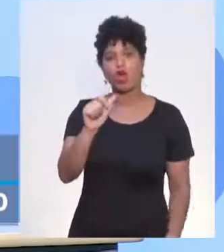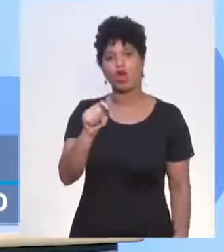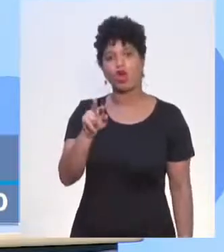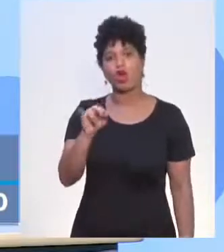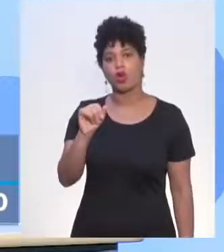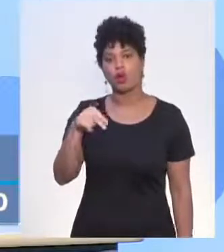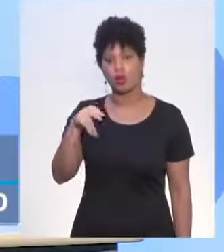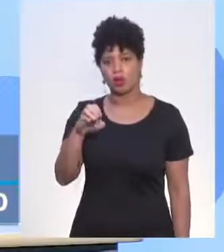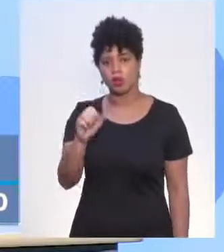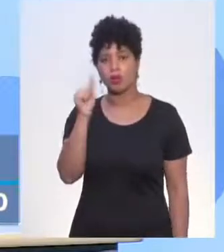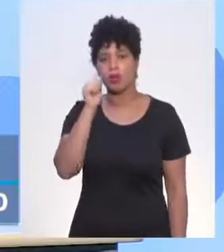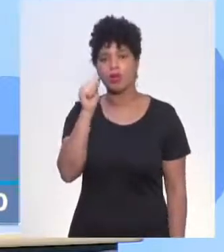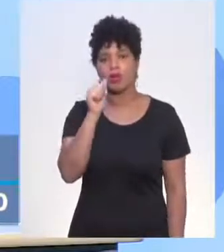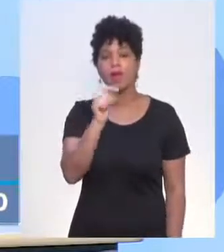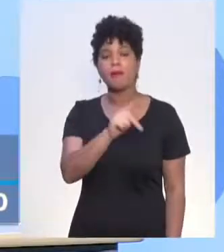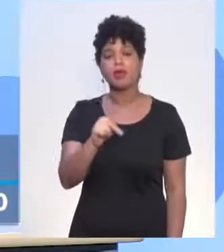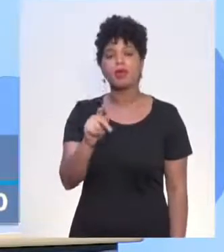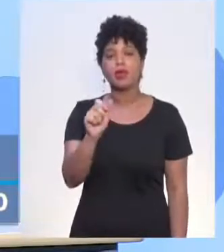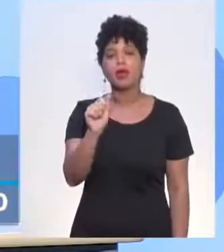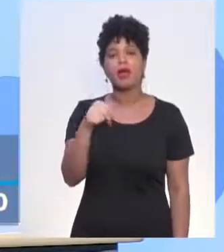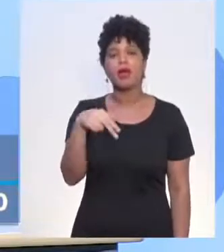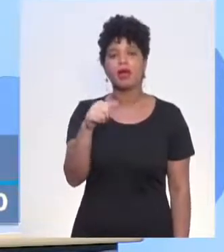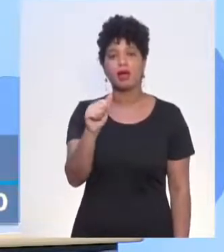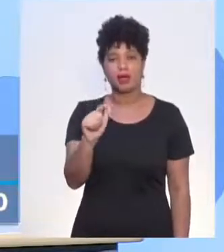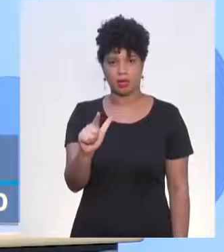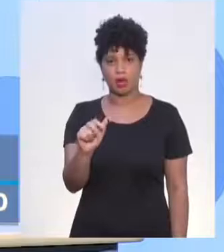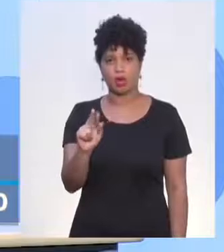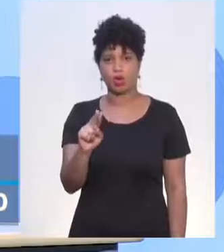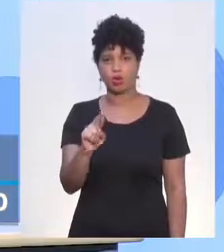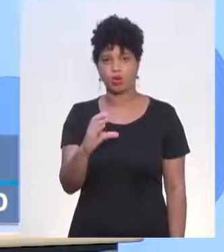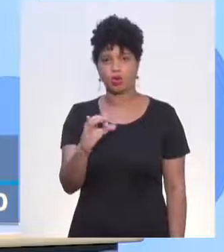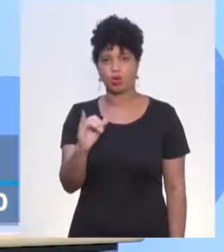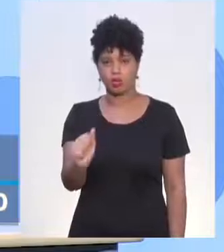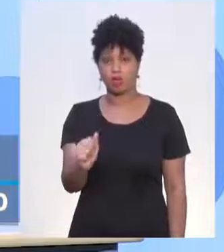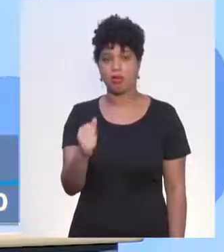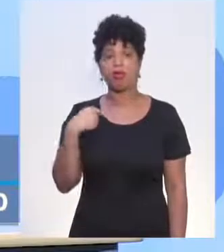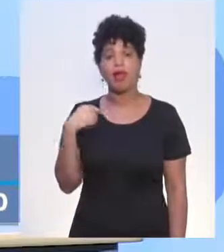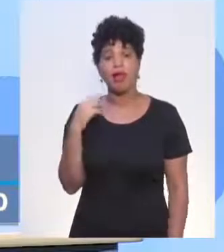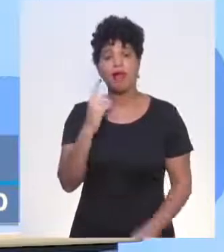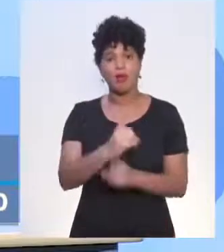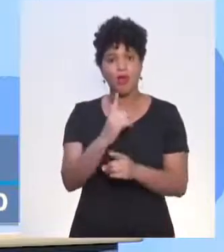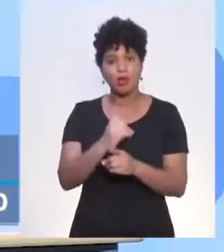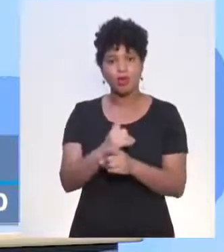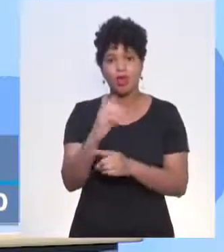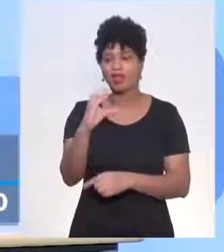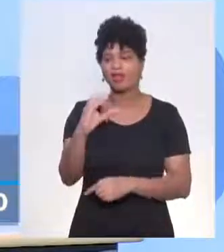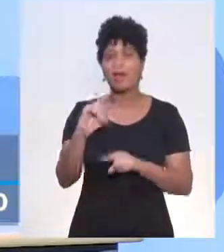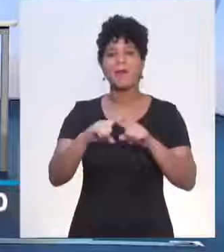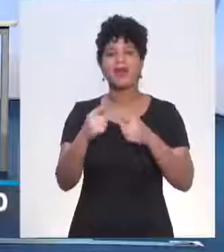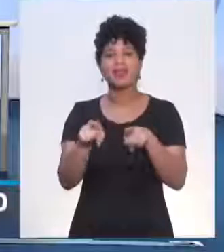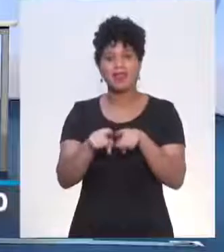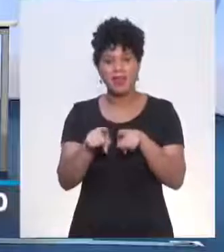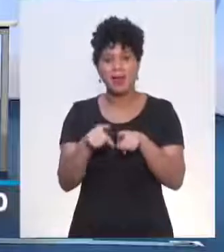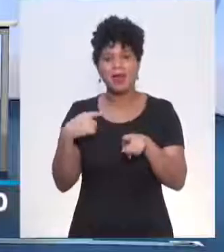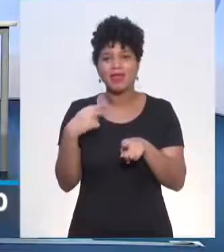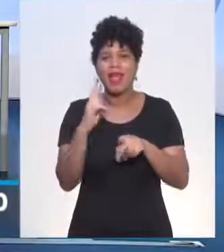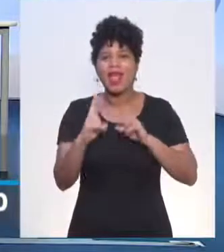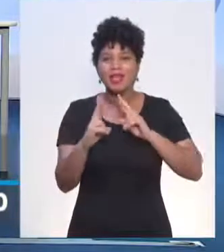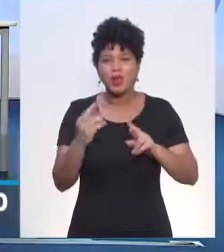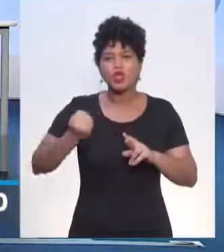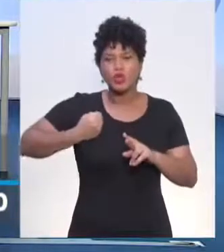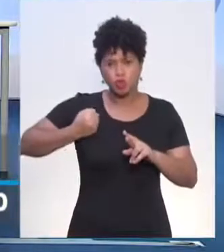professora Ana Lúcia, ela foi além. Ela não só identificou que era o ponto C, como ela também escreveu o